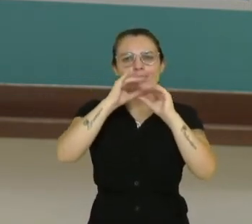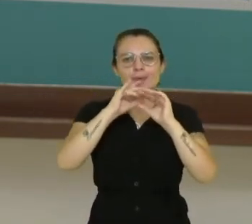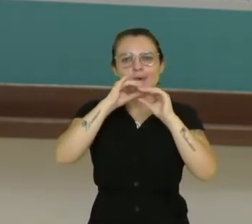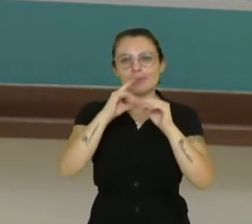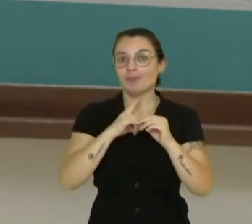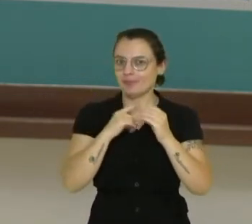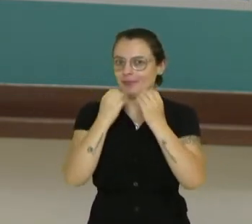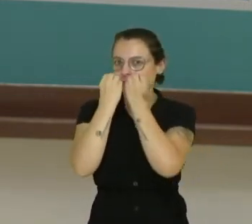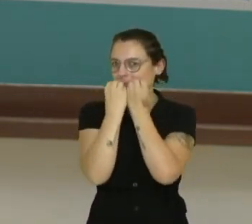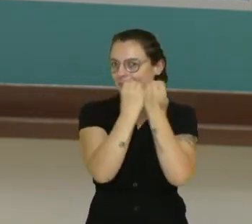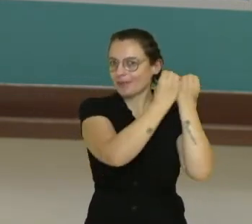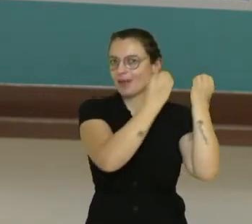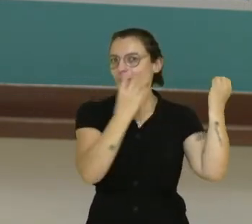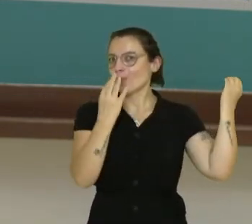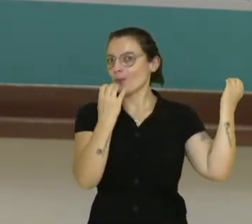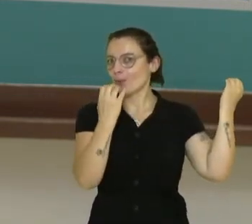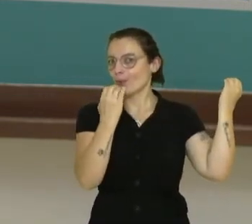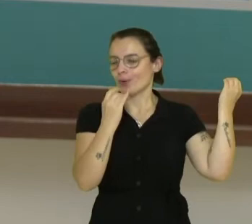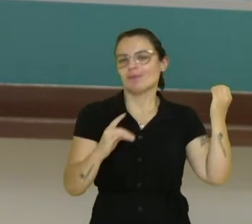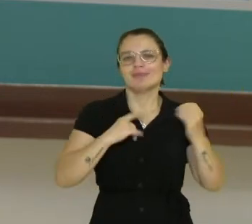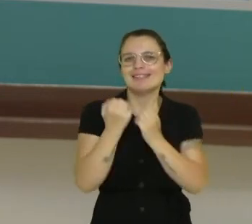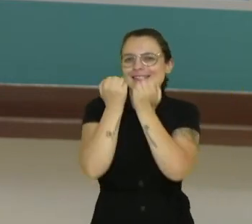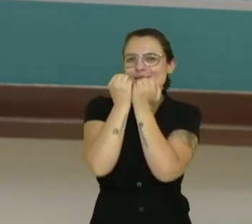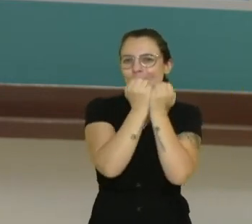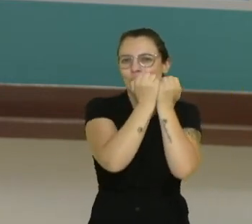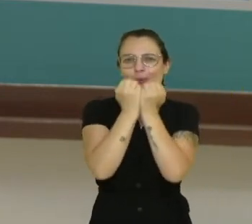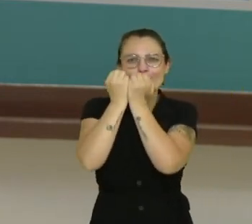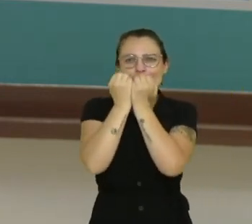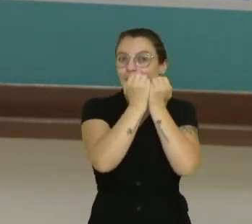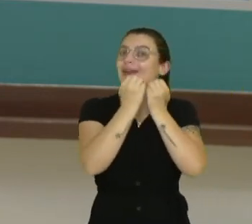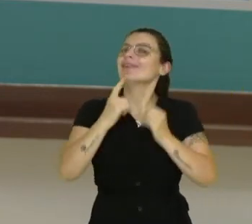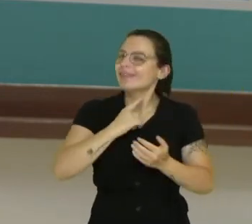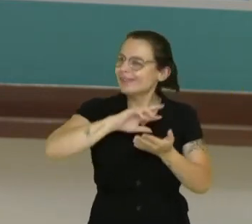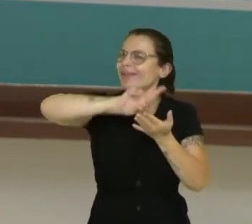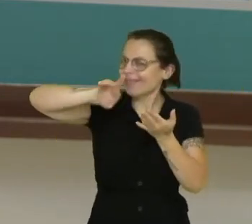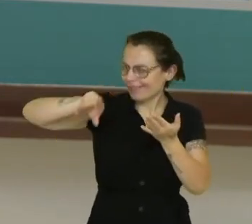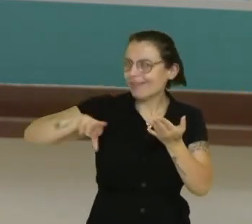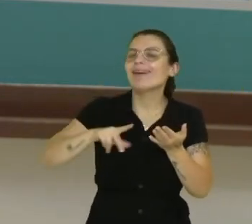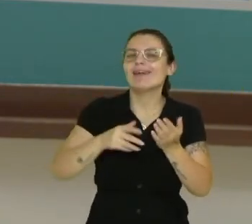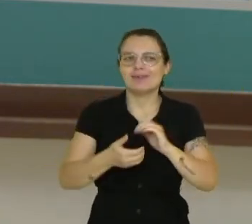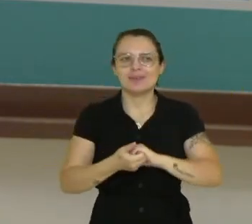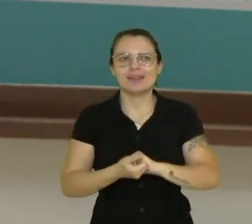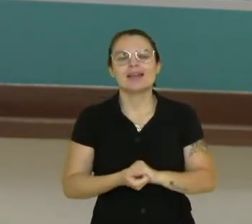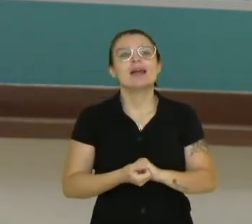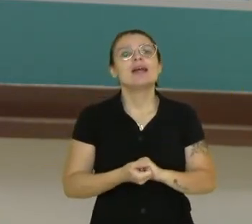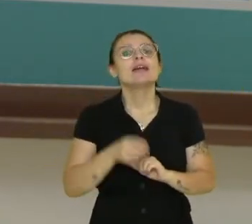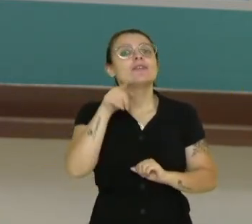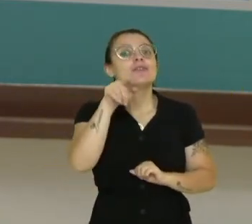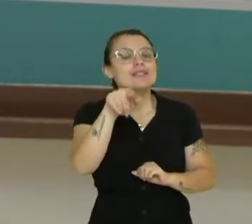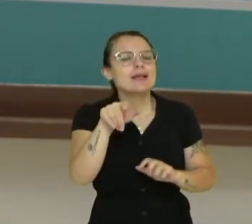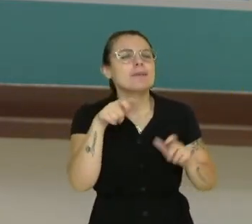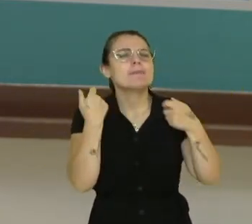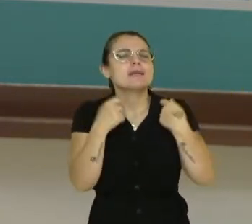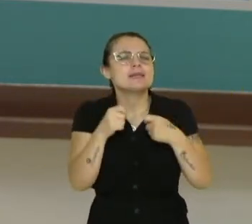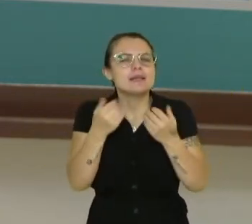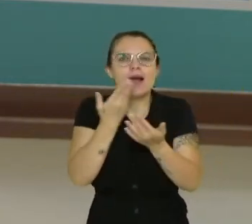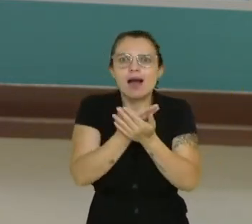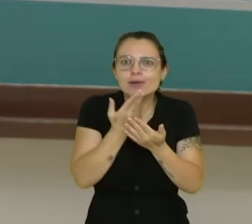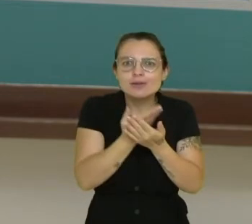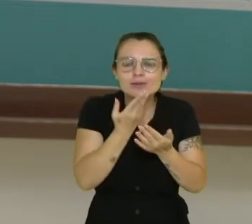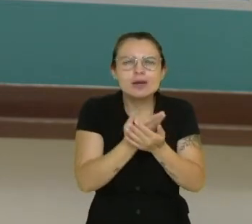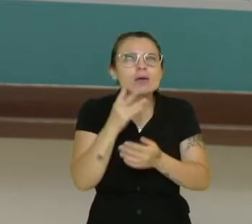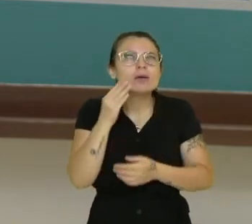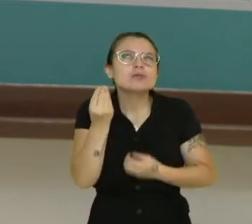sistema técnico em que você se aprimora para saber produzir os sons para